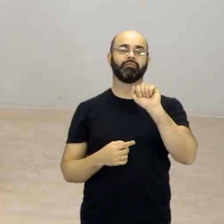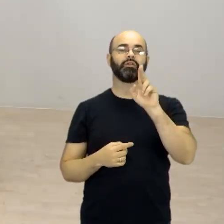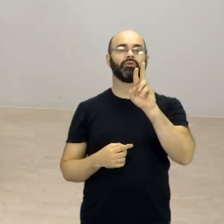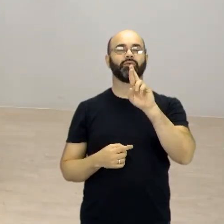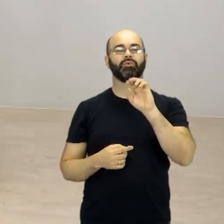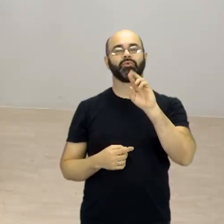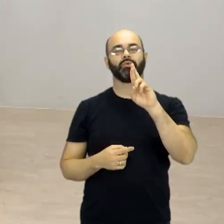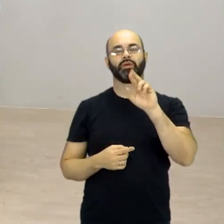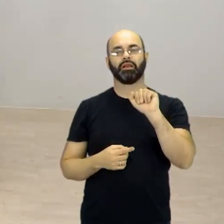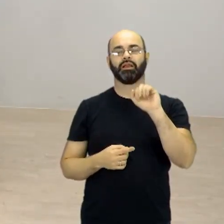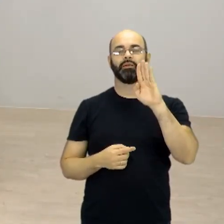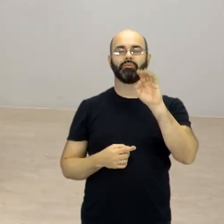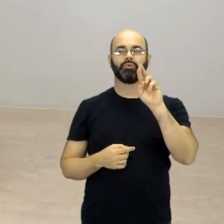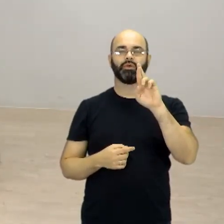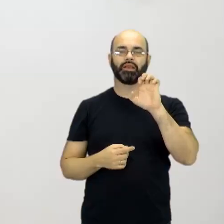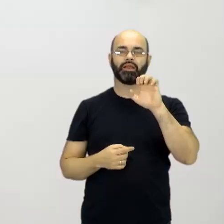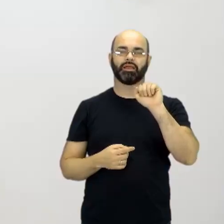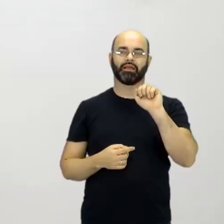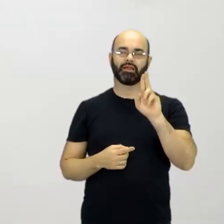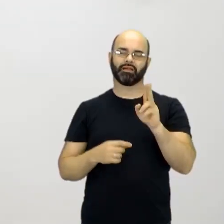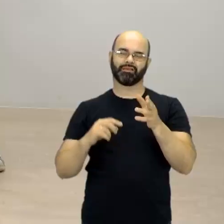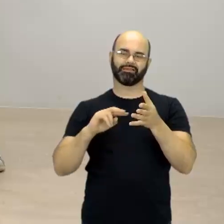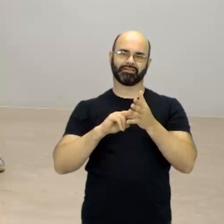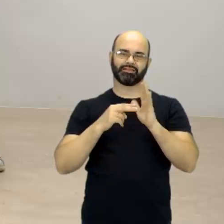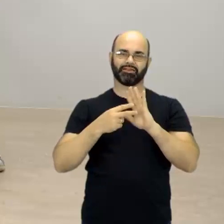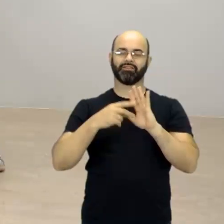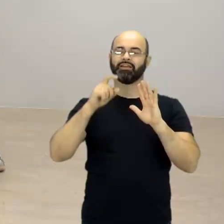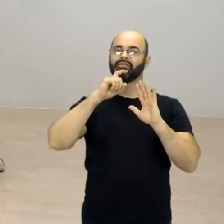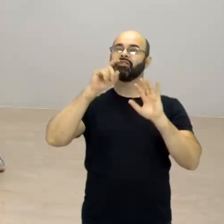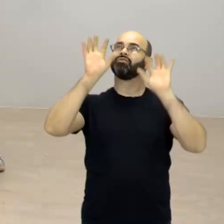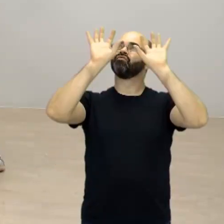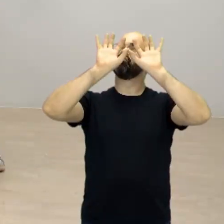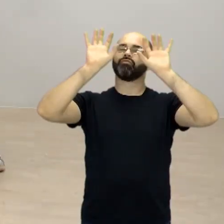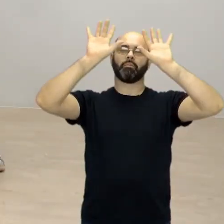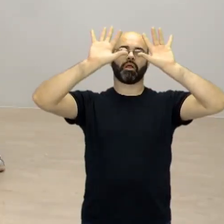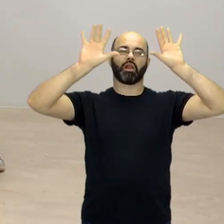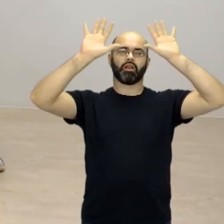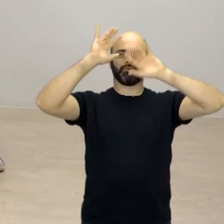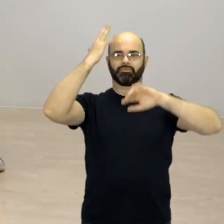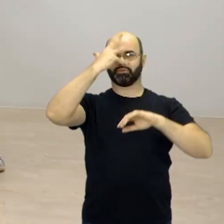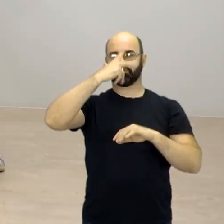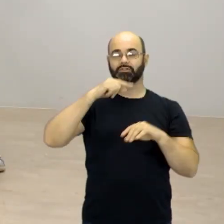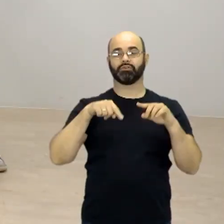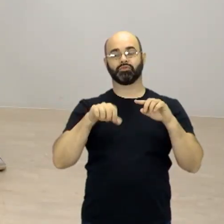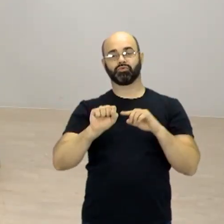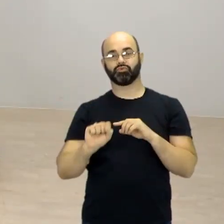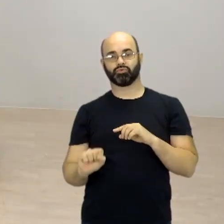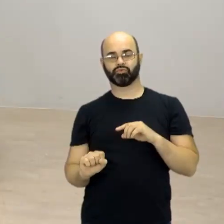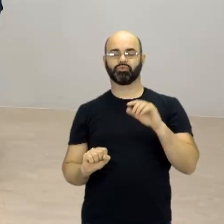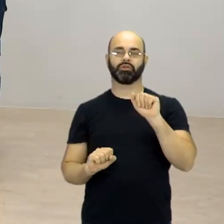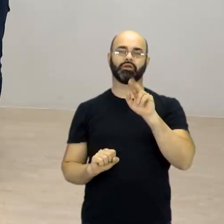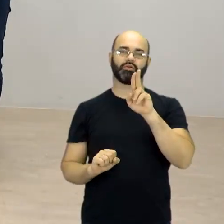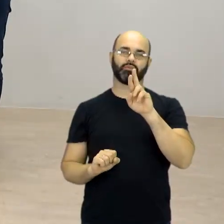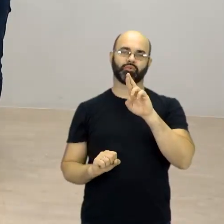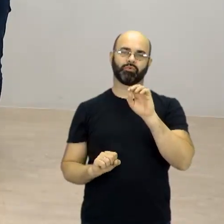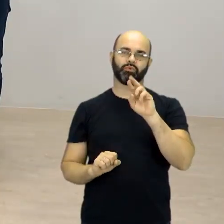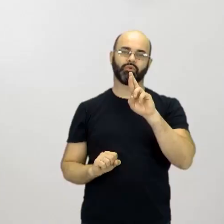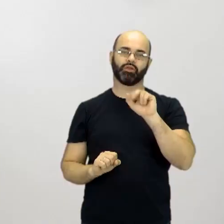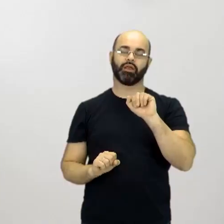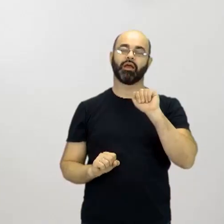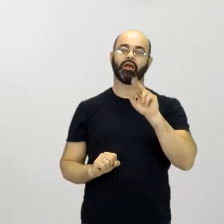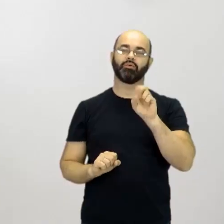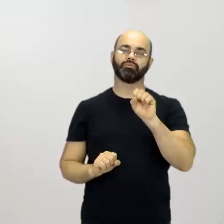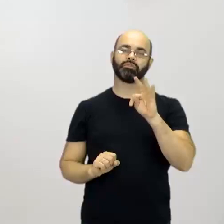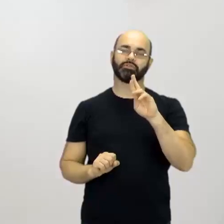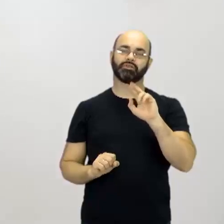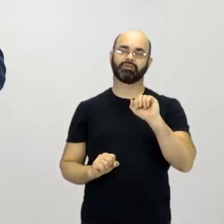espetáculo da natureza quer dizer Tendo sempre no hemisfério sul Aurora austral austral né Muito bem Olha o